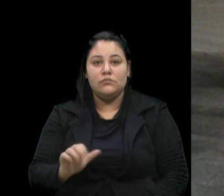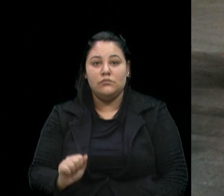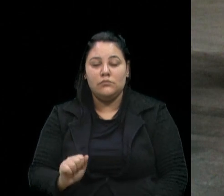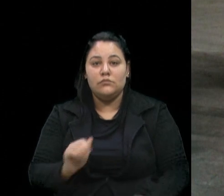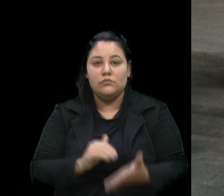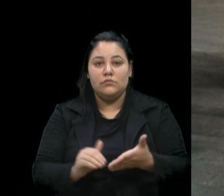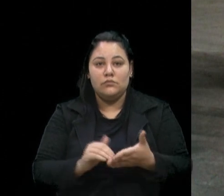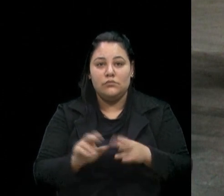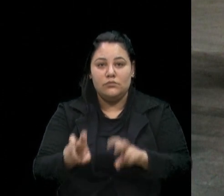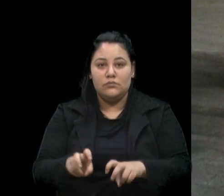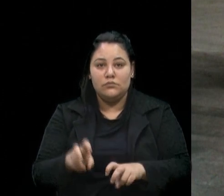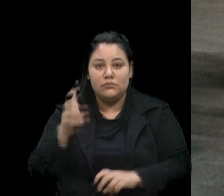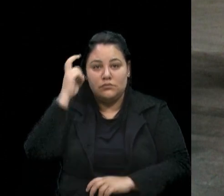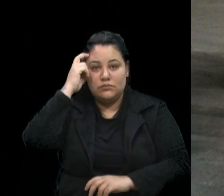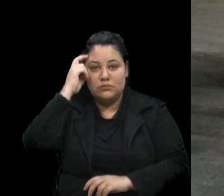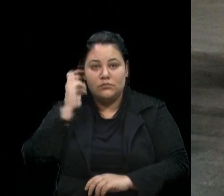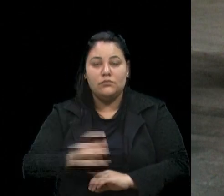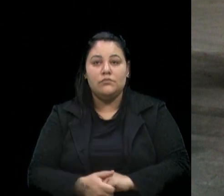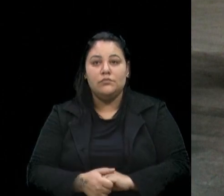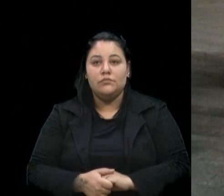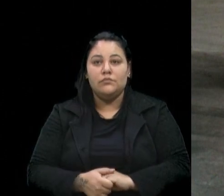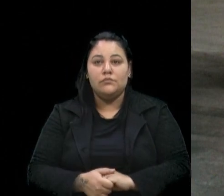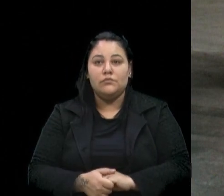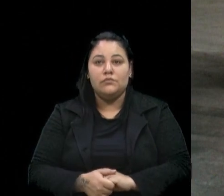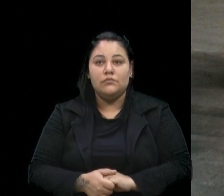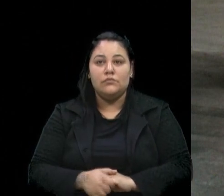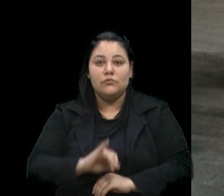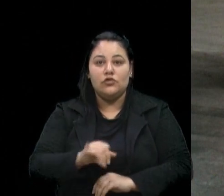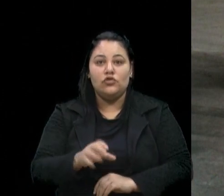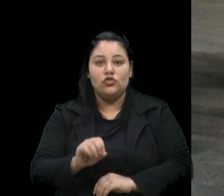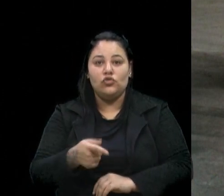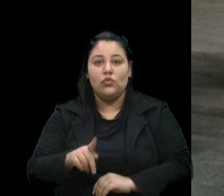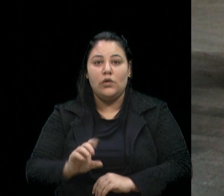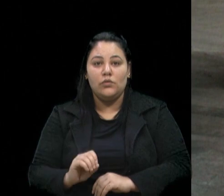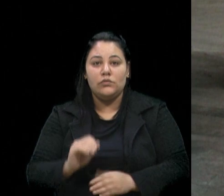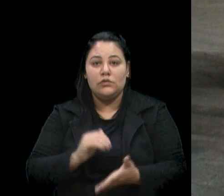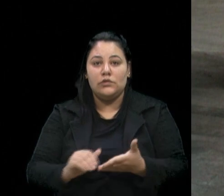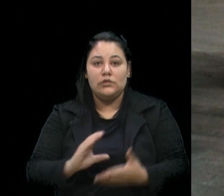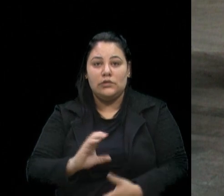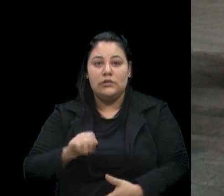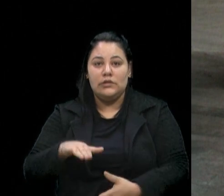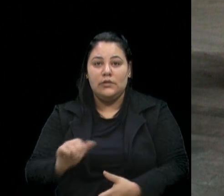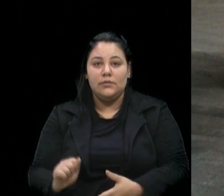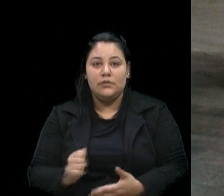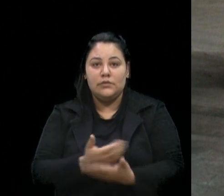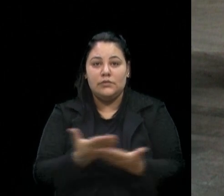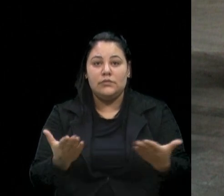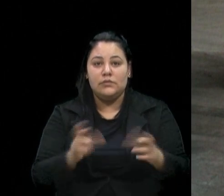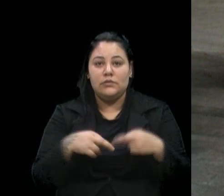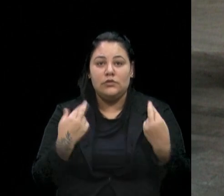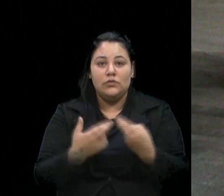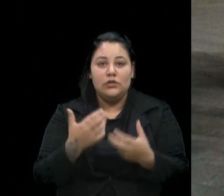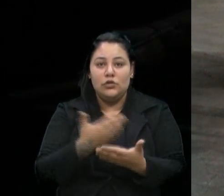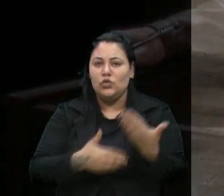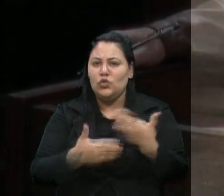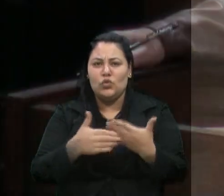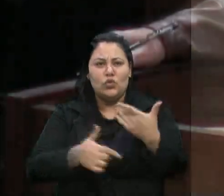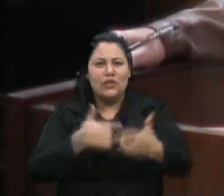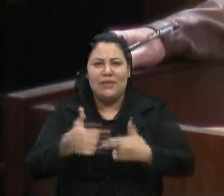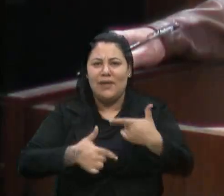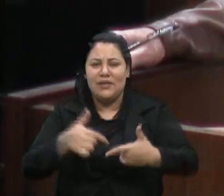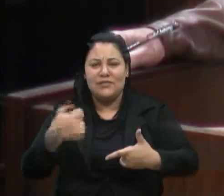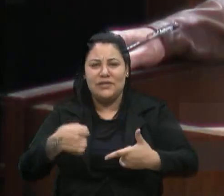Wes, secretário da SEMA. Um espaço pensado para reunir todos os serviços necessários para